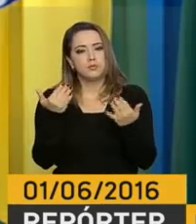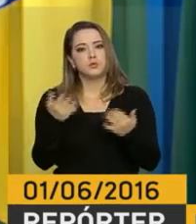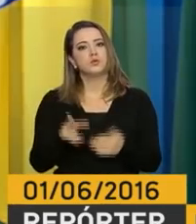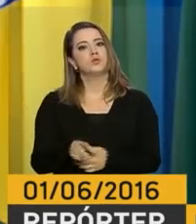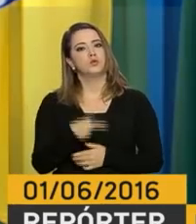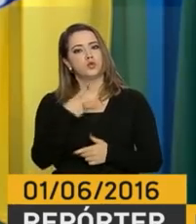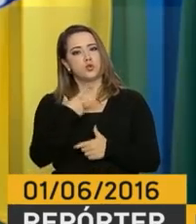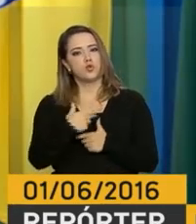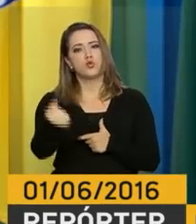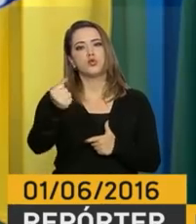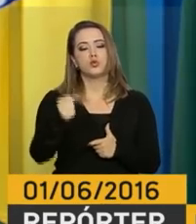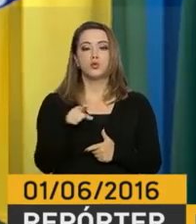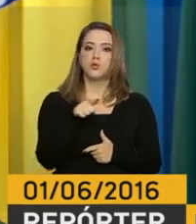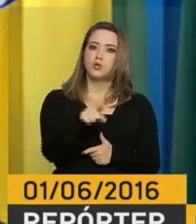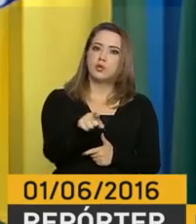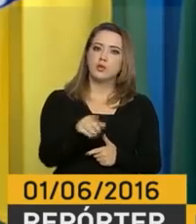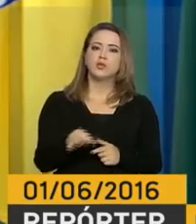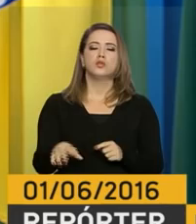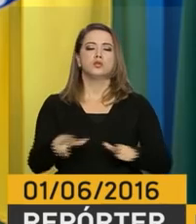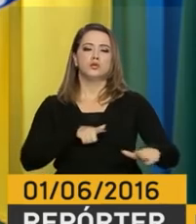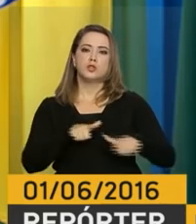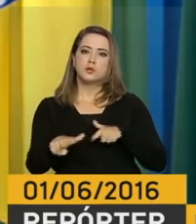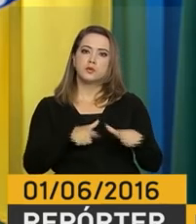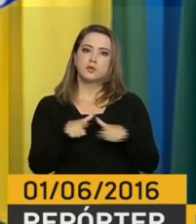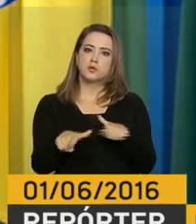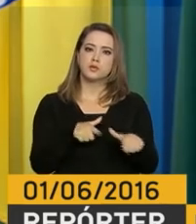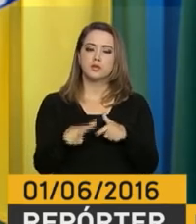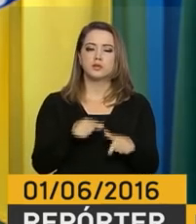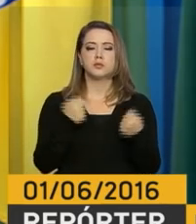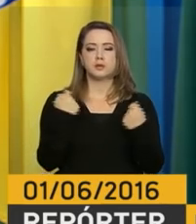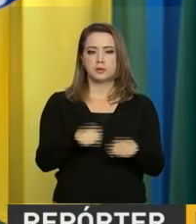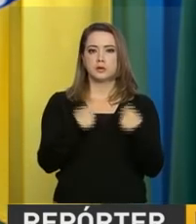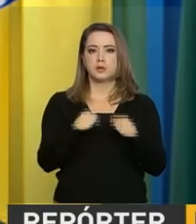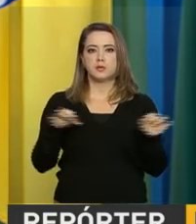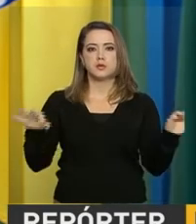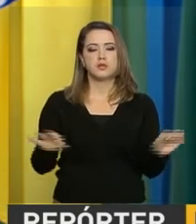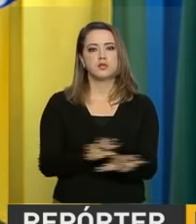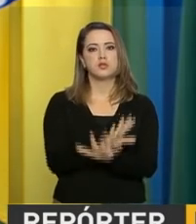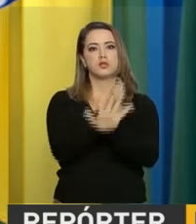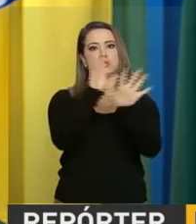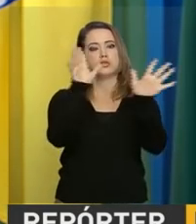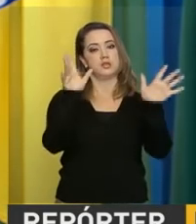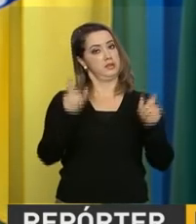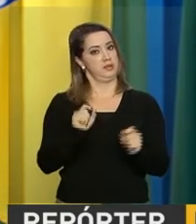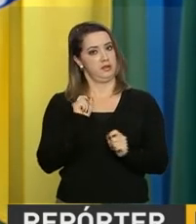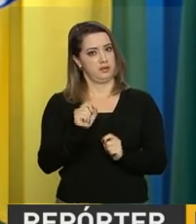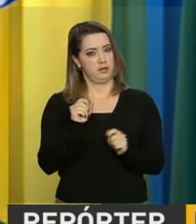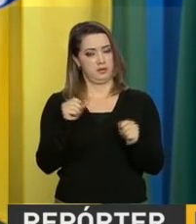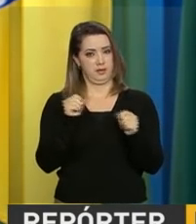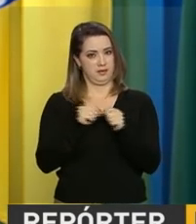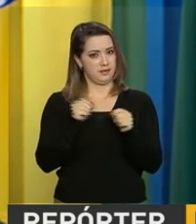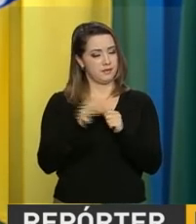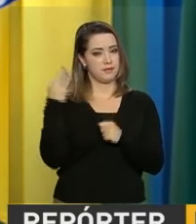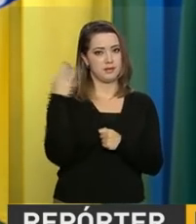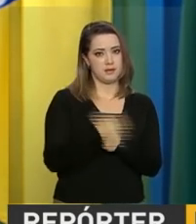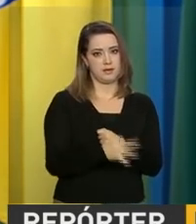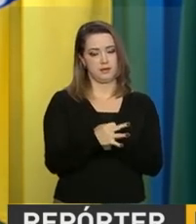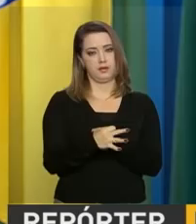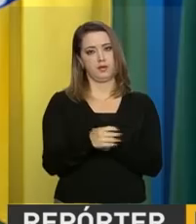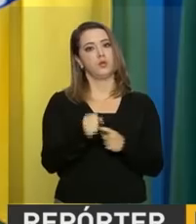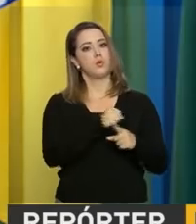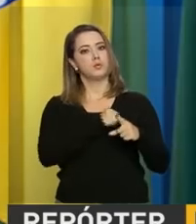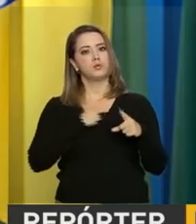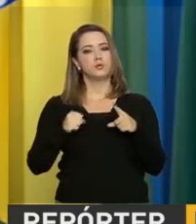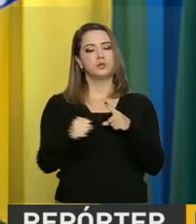deverão atender ao imperativo da da Transparência e eficiência que a sociedade brasileira com toda a razão